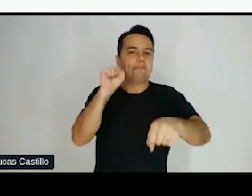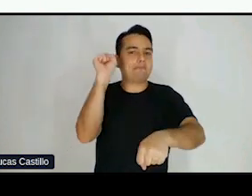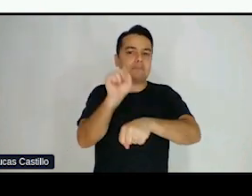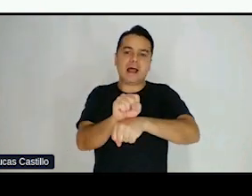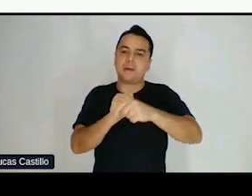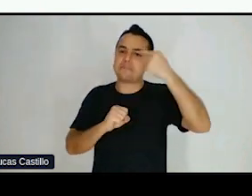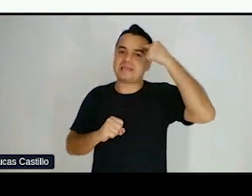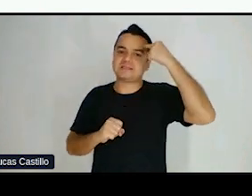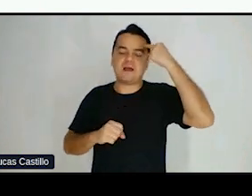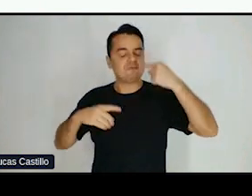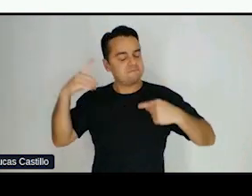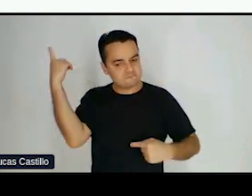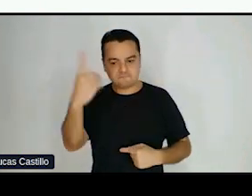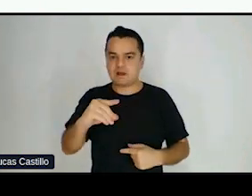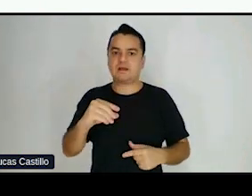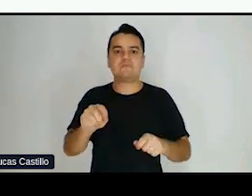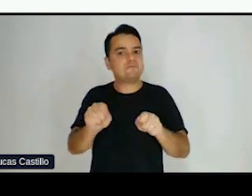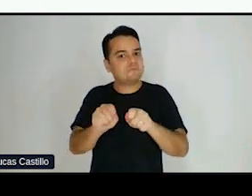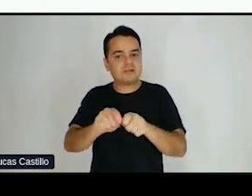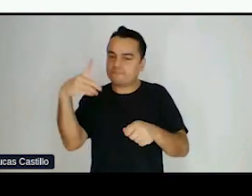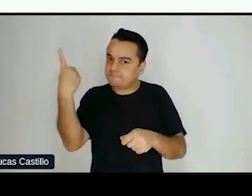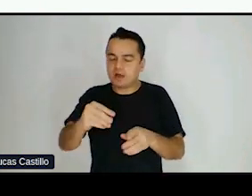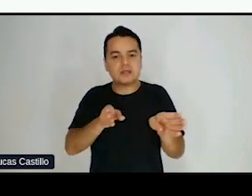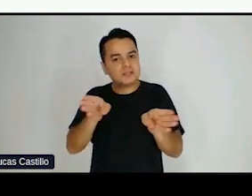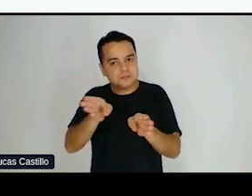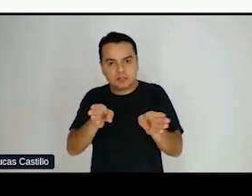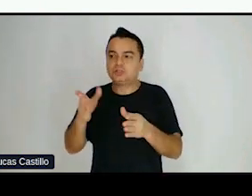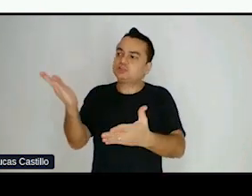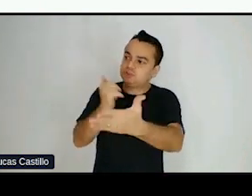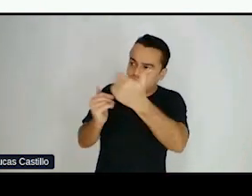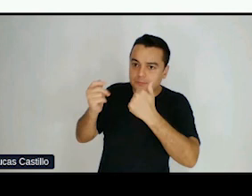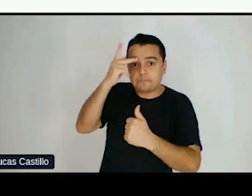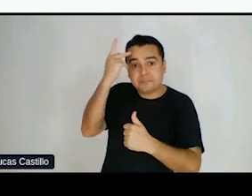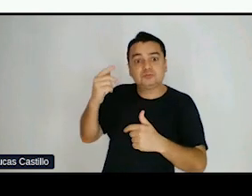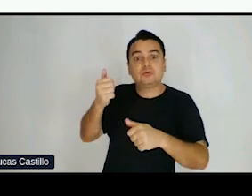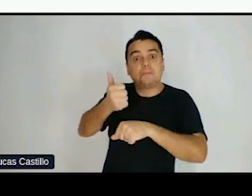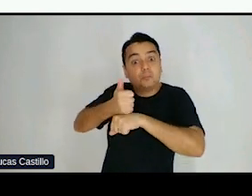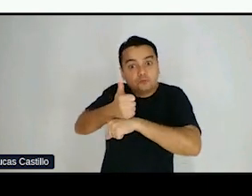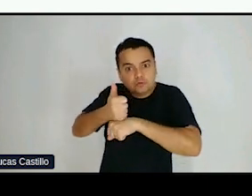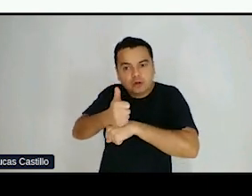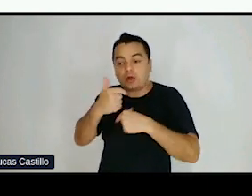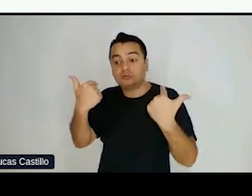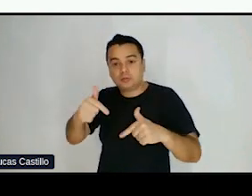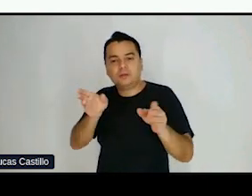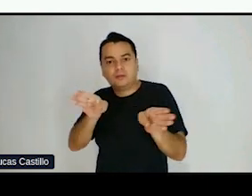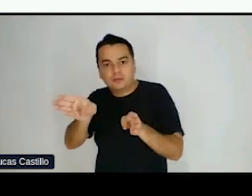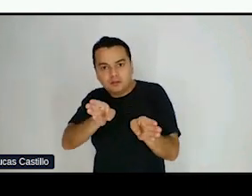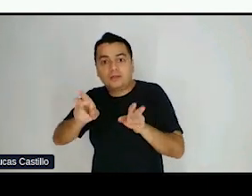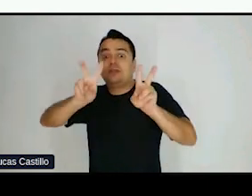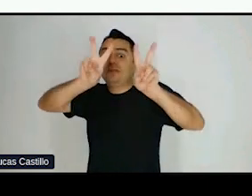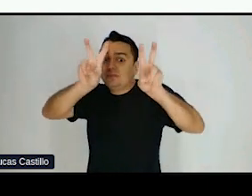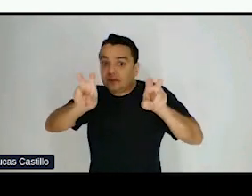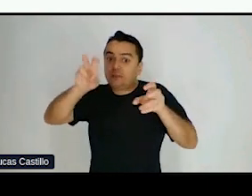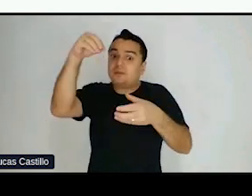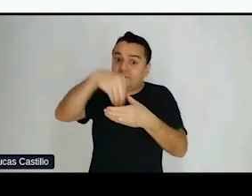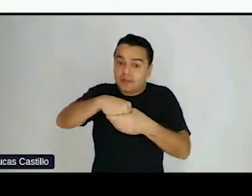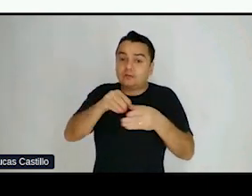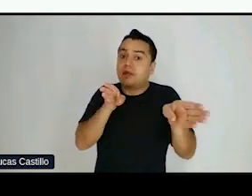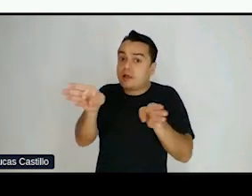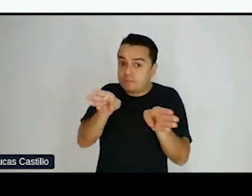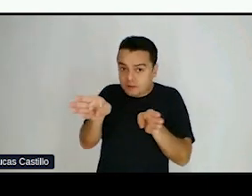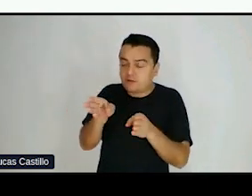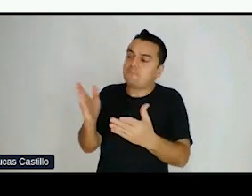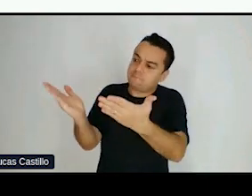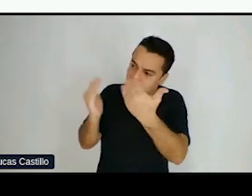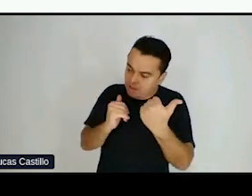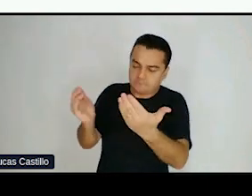para a prática, vamos trazer pessoas para trabalhar o tema, vamos disseminar o tema dentro das empresas e fazer com que esse